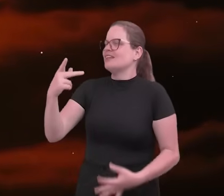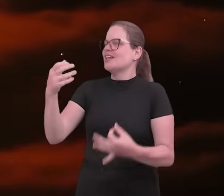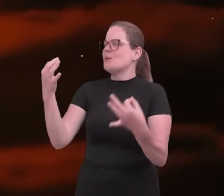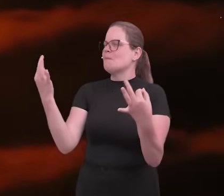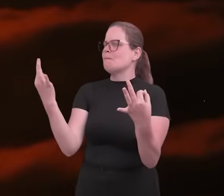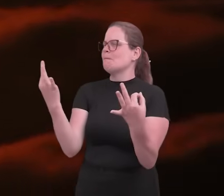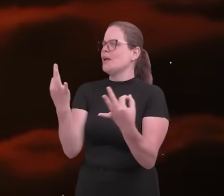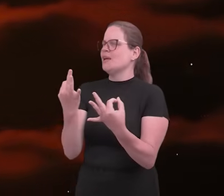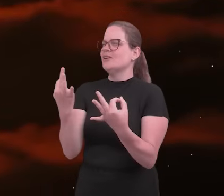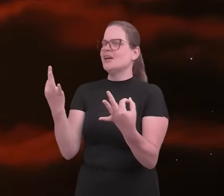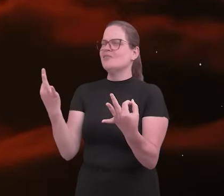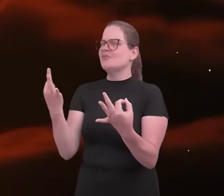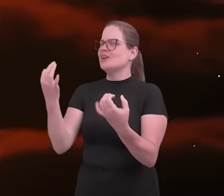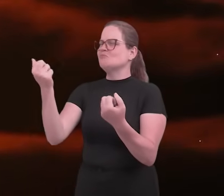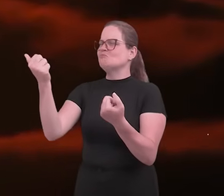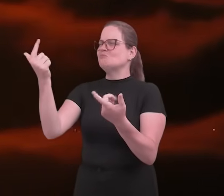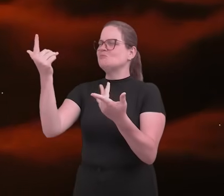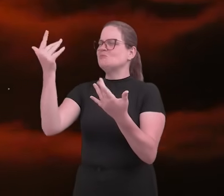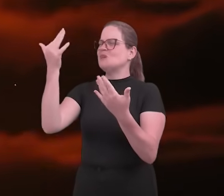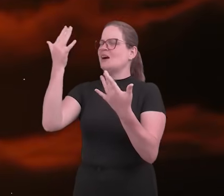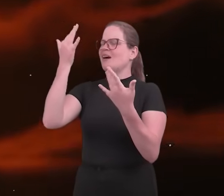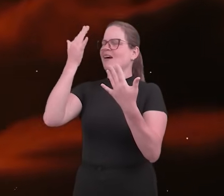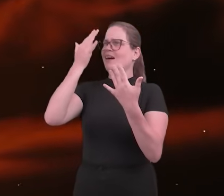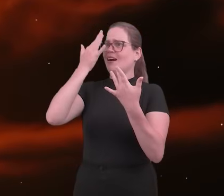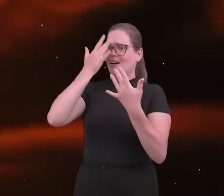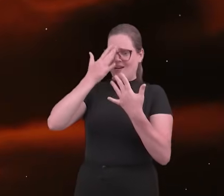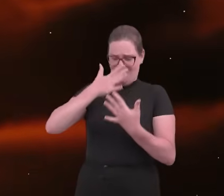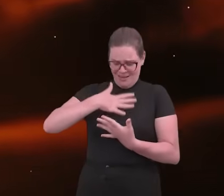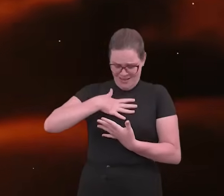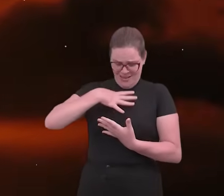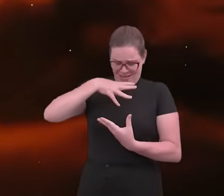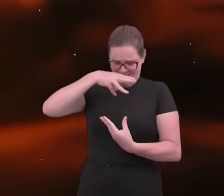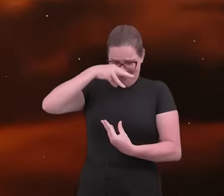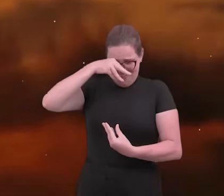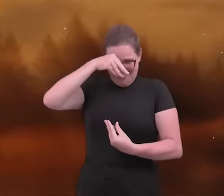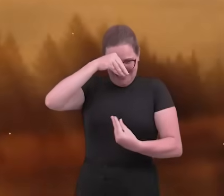que deu a minha alma